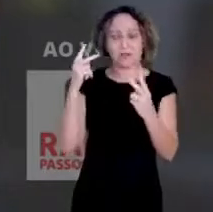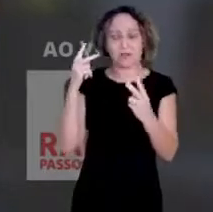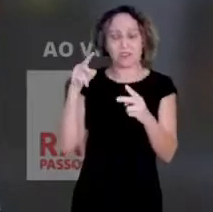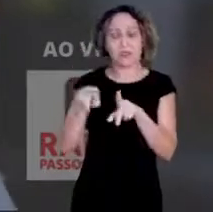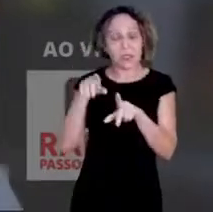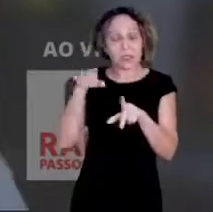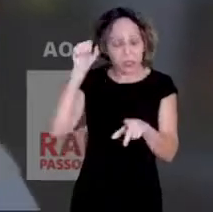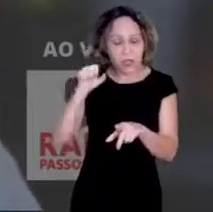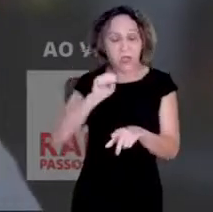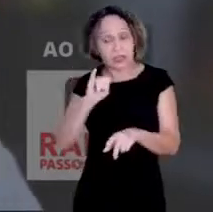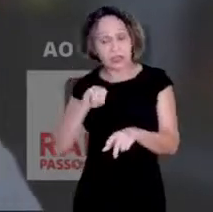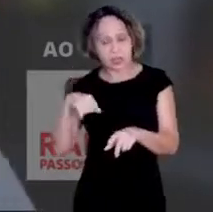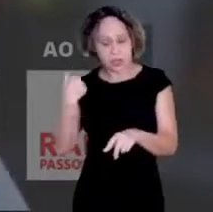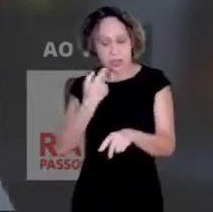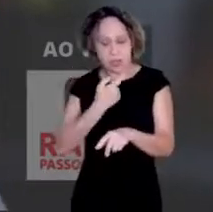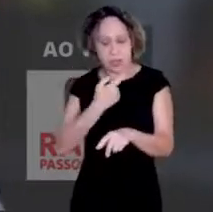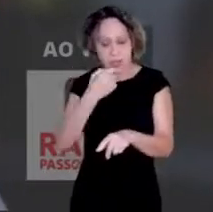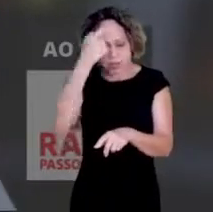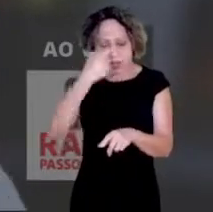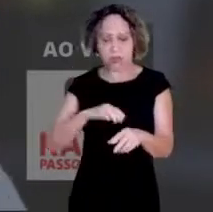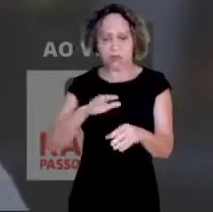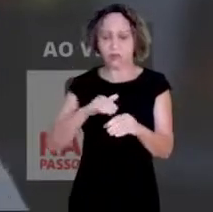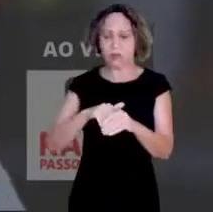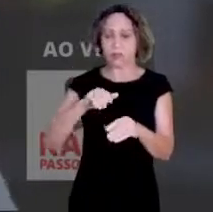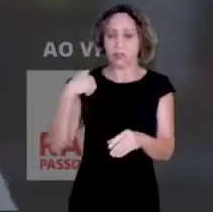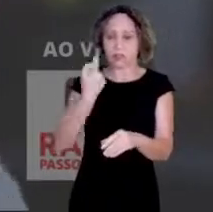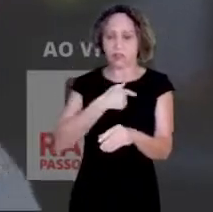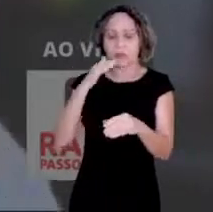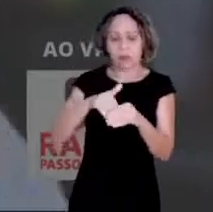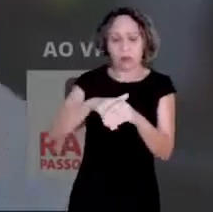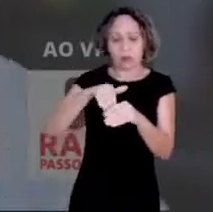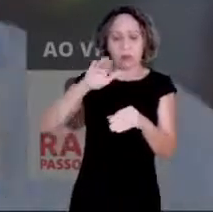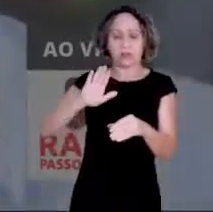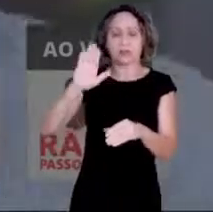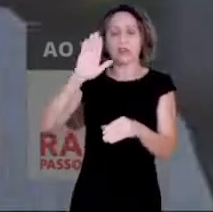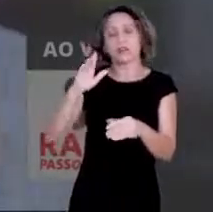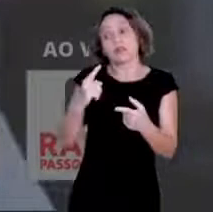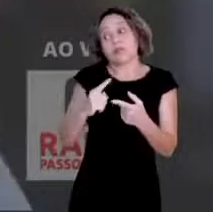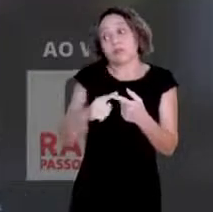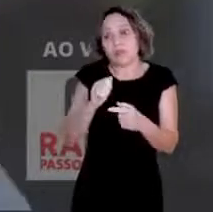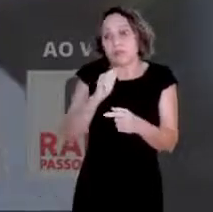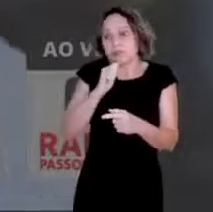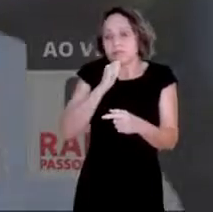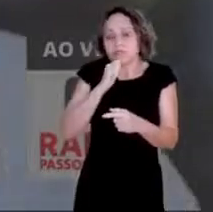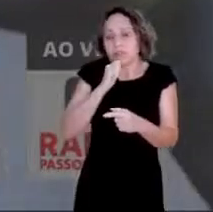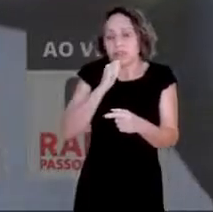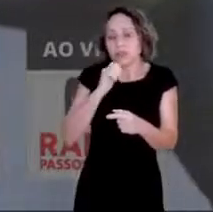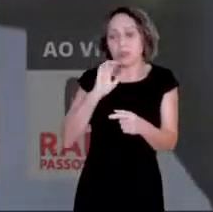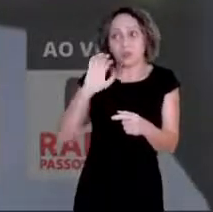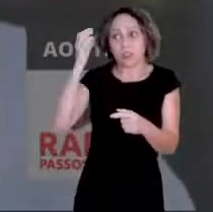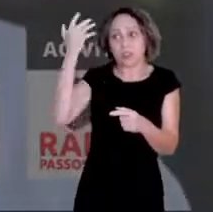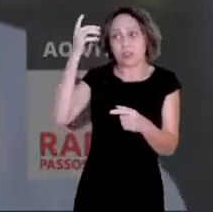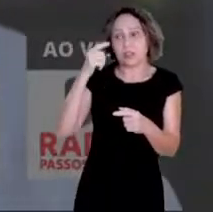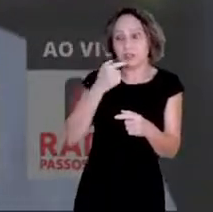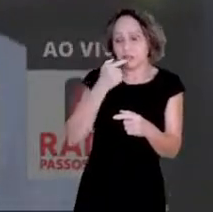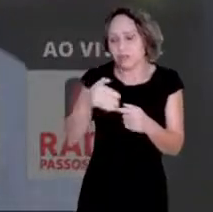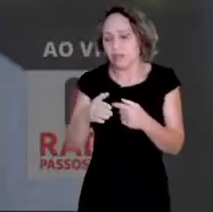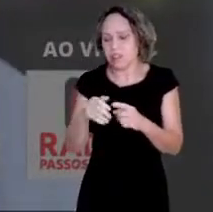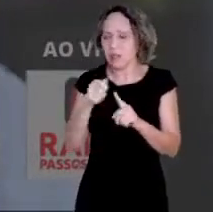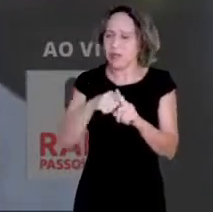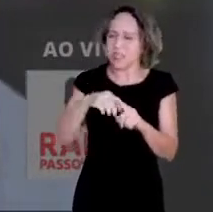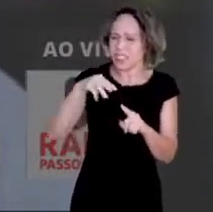podendo comprar, tem gente comprando lenha, tem gente catando lenha, tem gente desmatando para poder cozinhar. No século